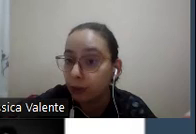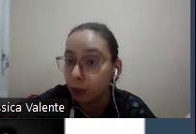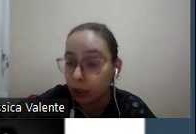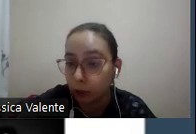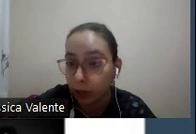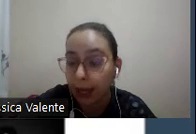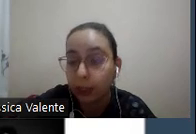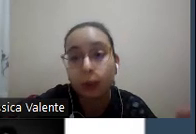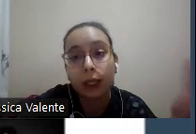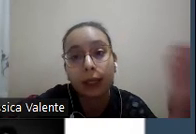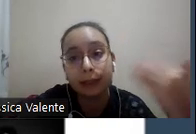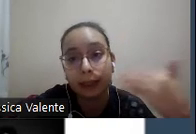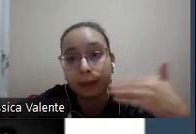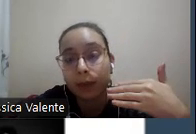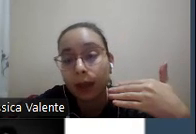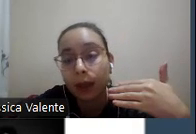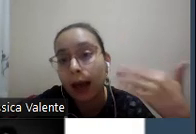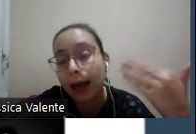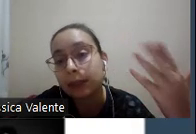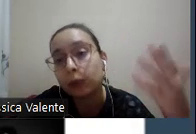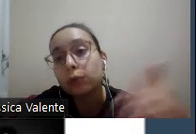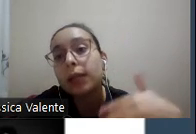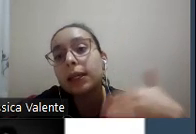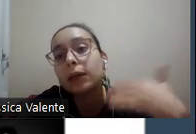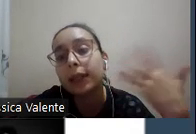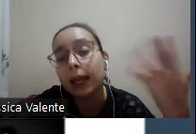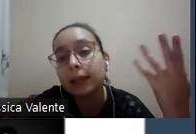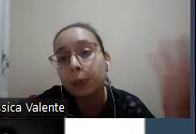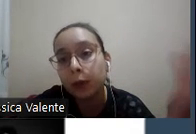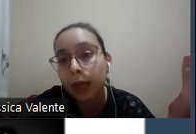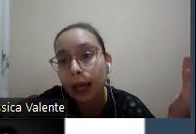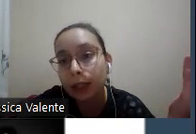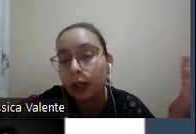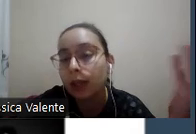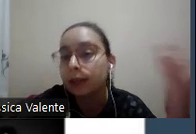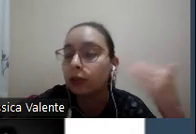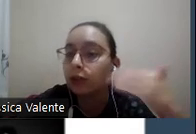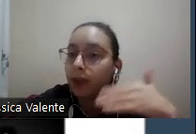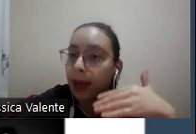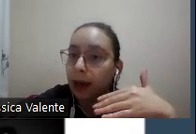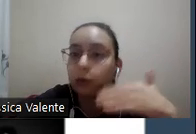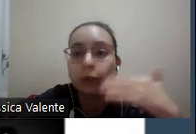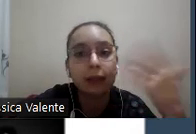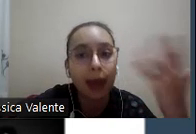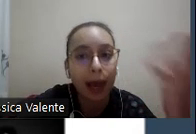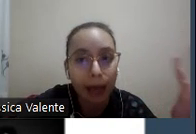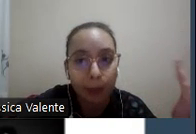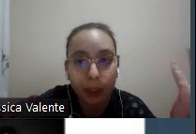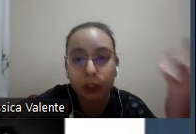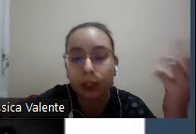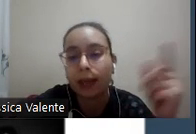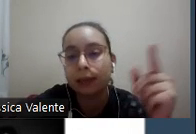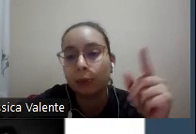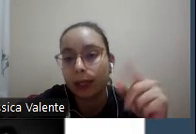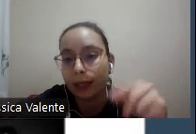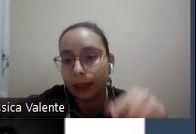legendas em filmes nacionais, porque assim, a segunda língua deles é o português. Se não tiver um